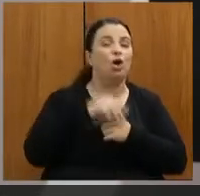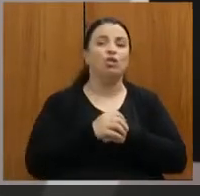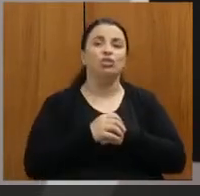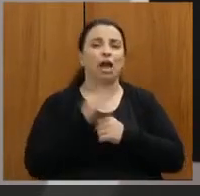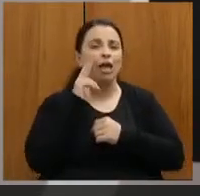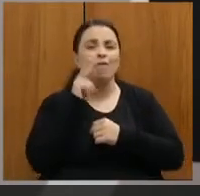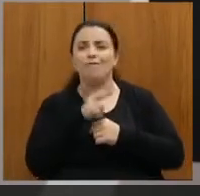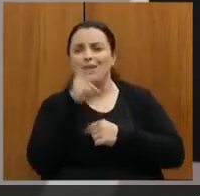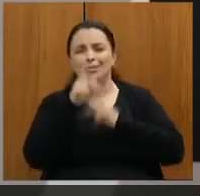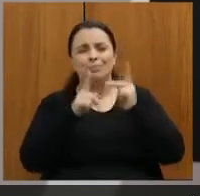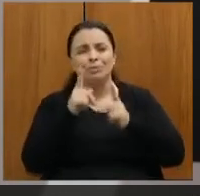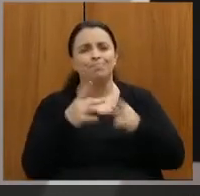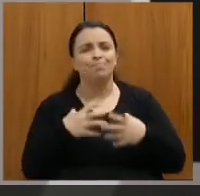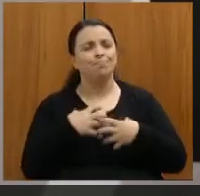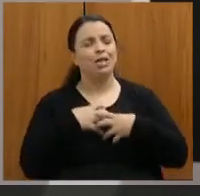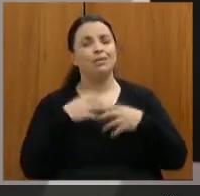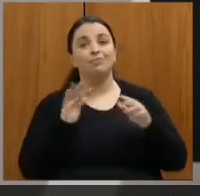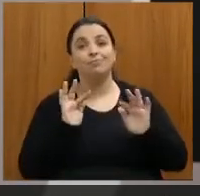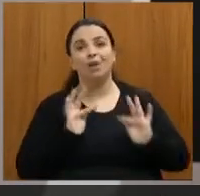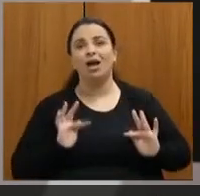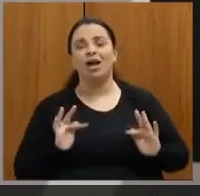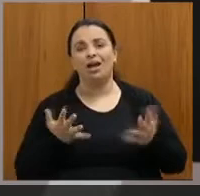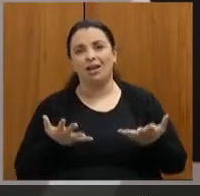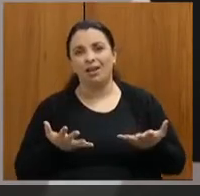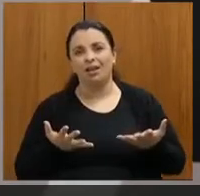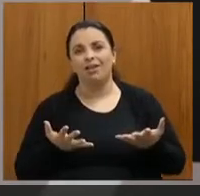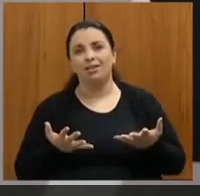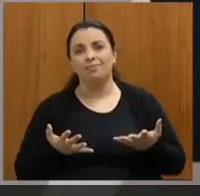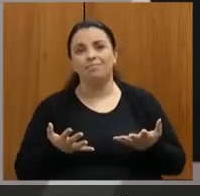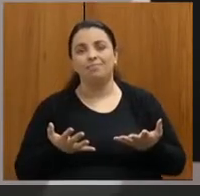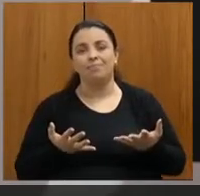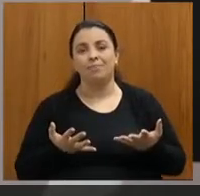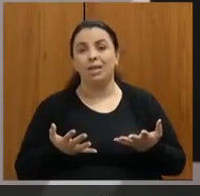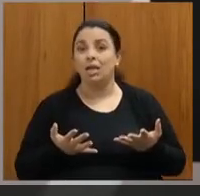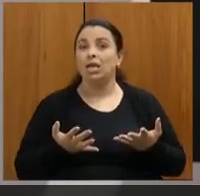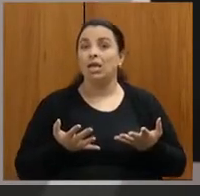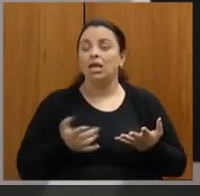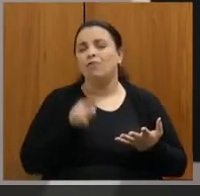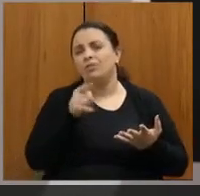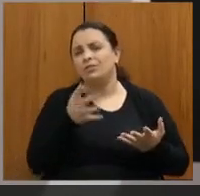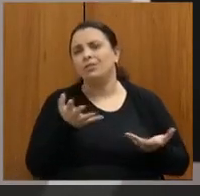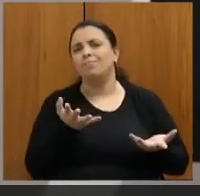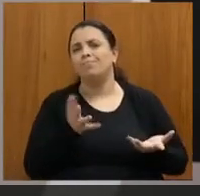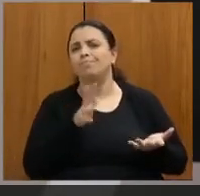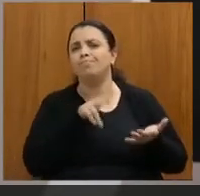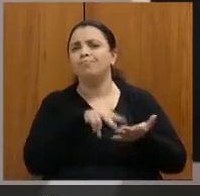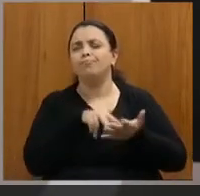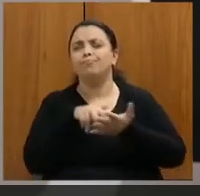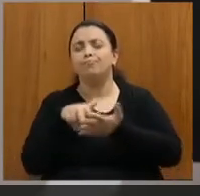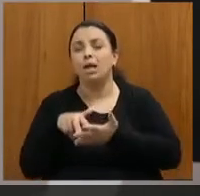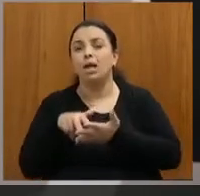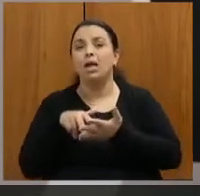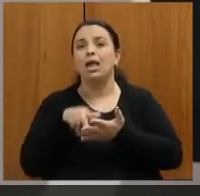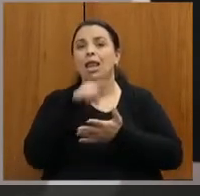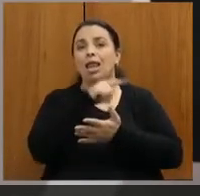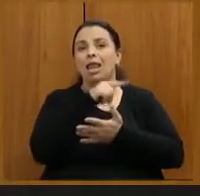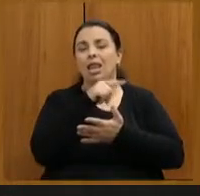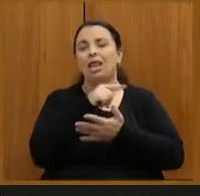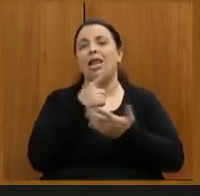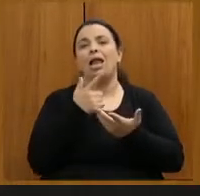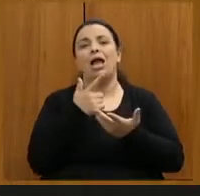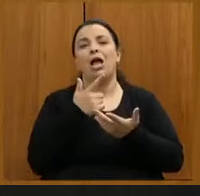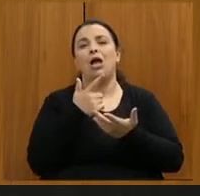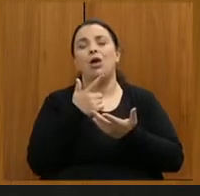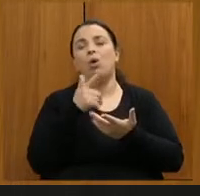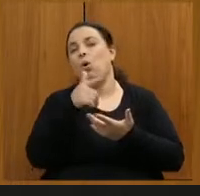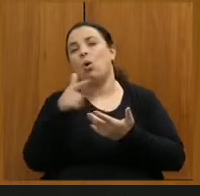pessoas e quando você quem conheceu o estado quem andava pela cidade administrativa nos governos